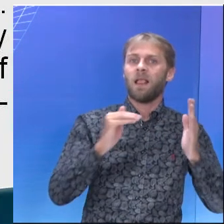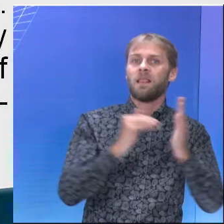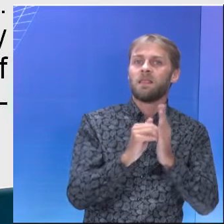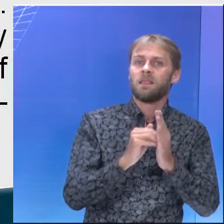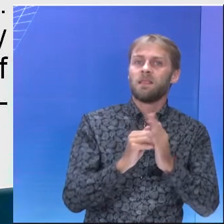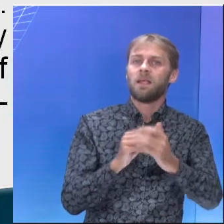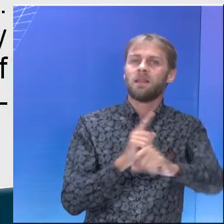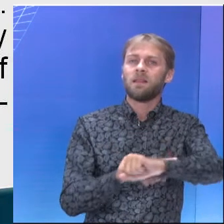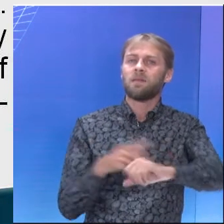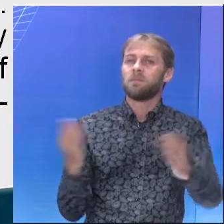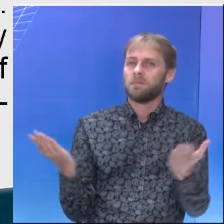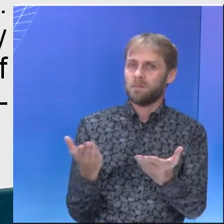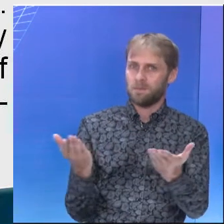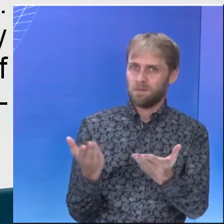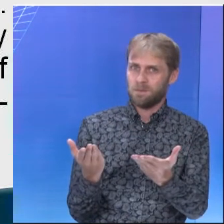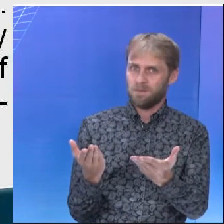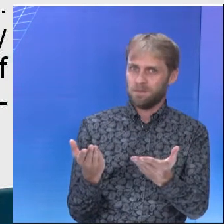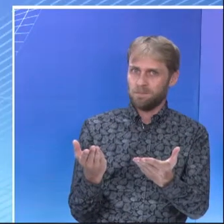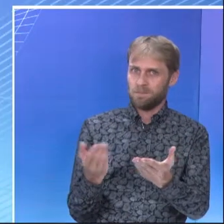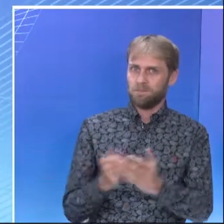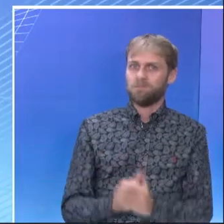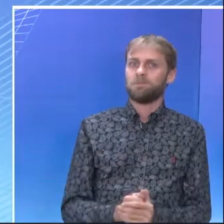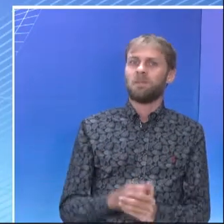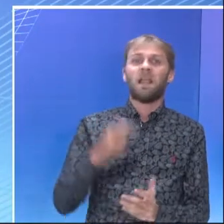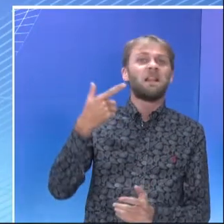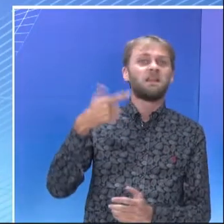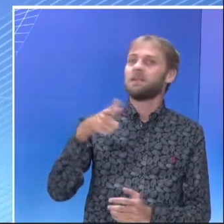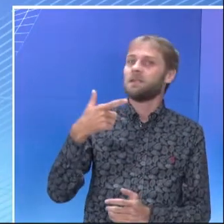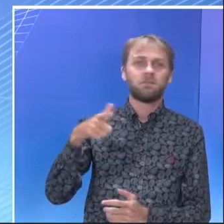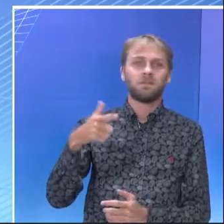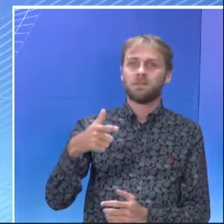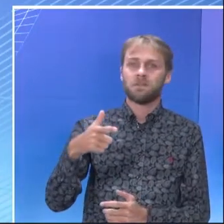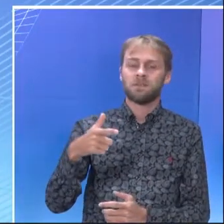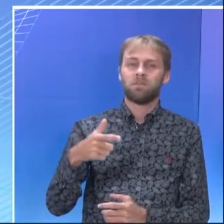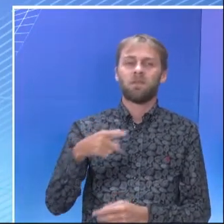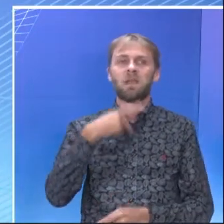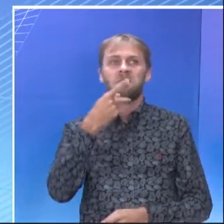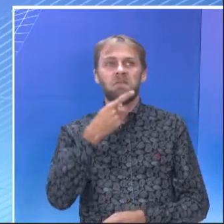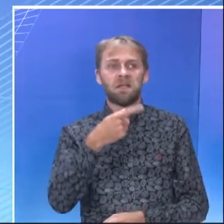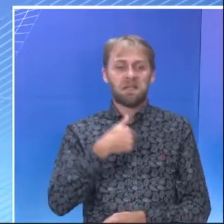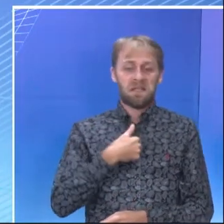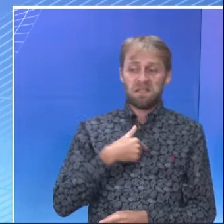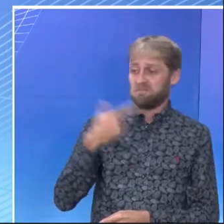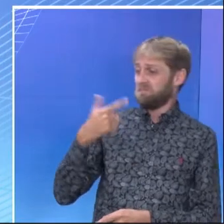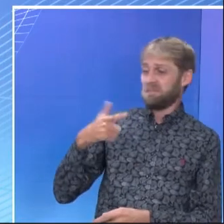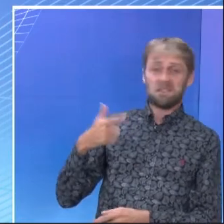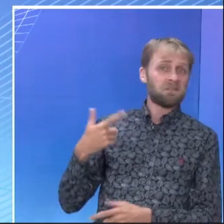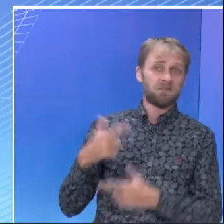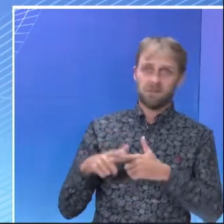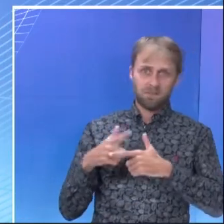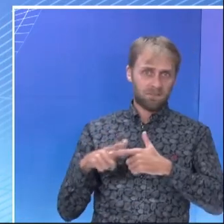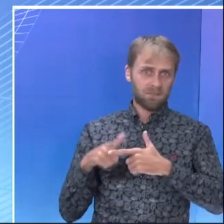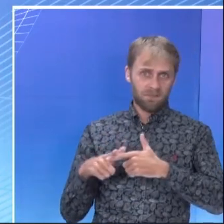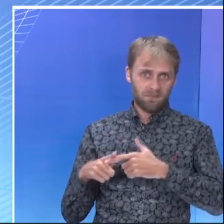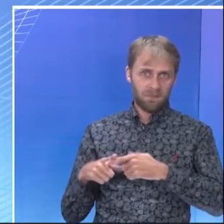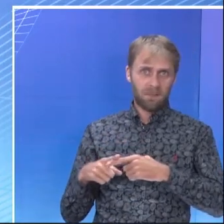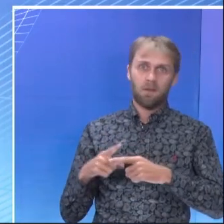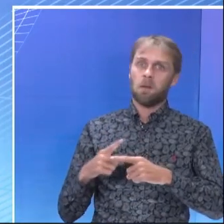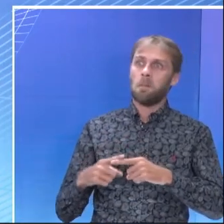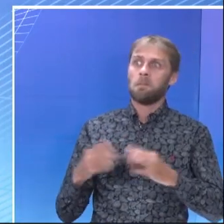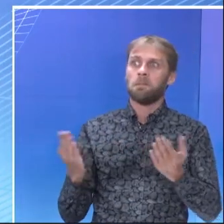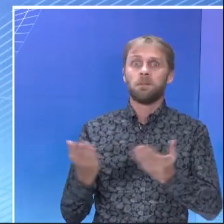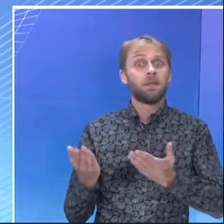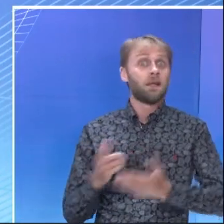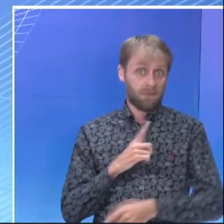very recently, até recentemente. Ela não tinha. Quando a gente fala que eu não tinha problema, é porque agora passou a